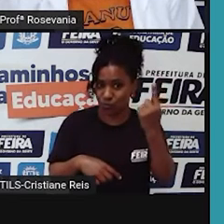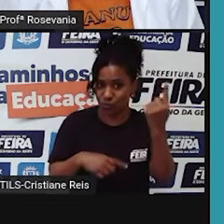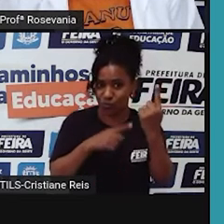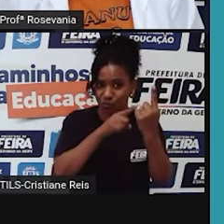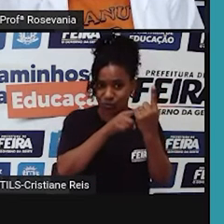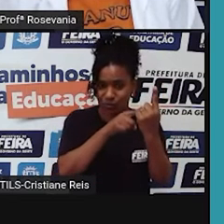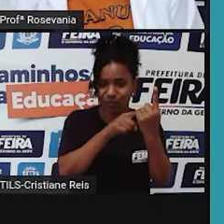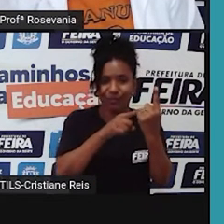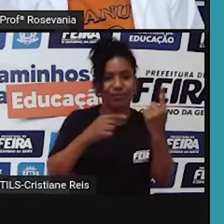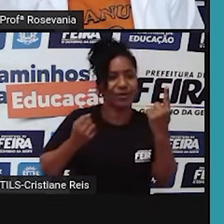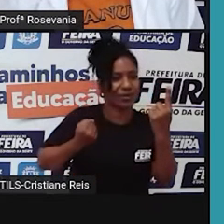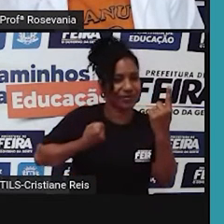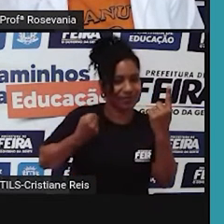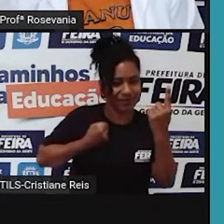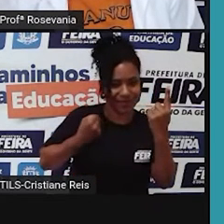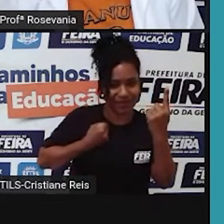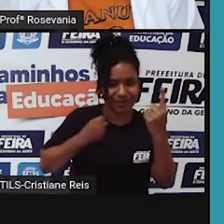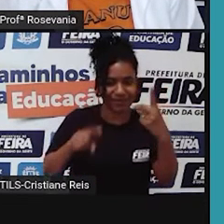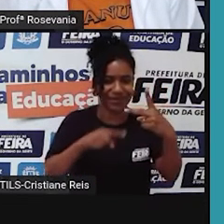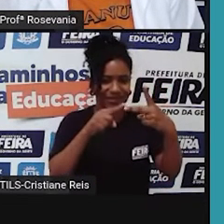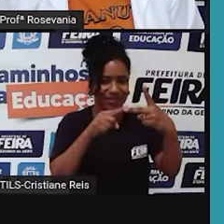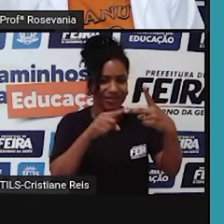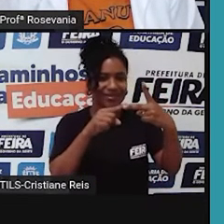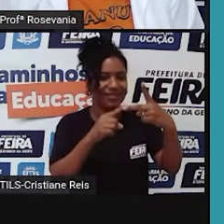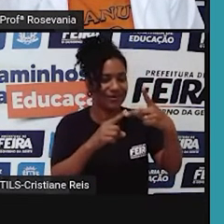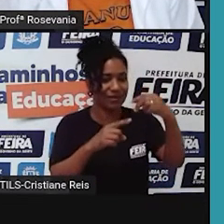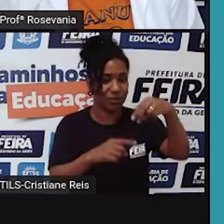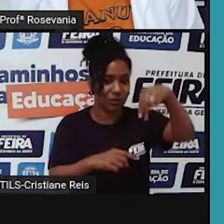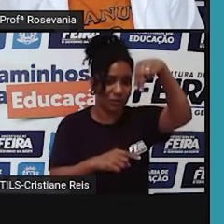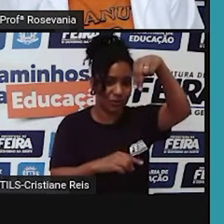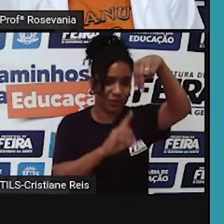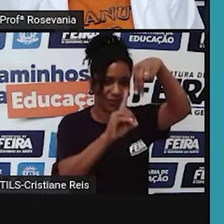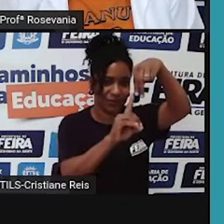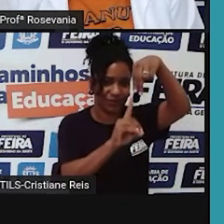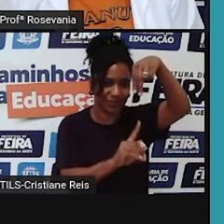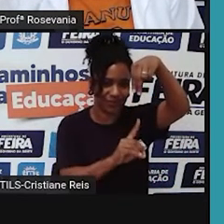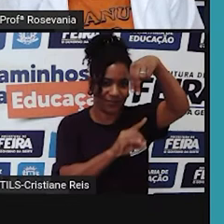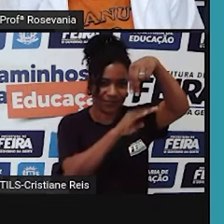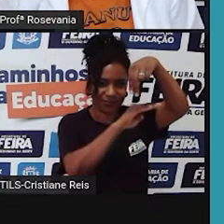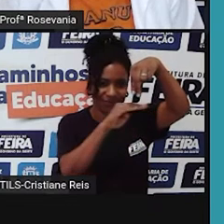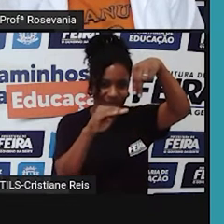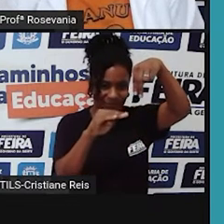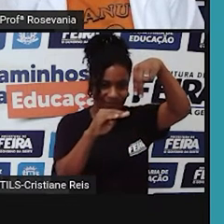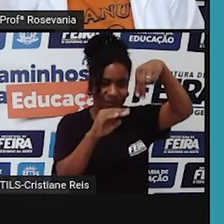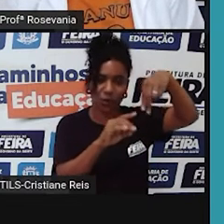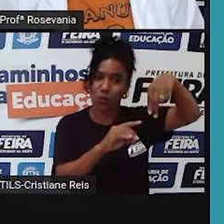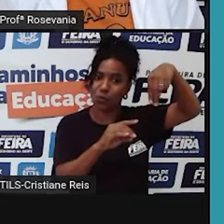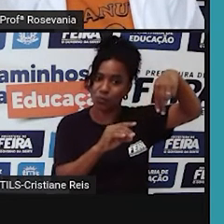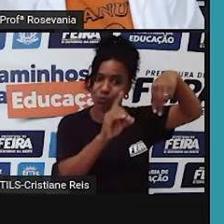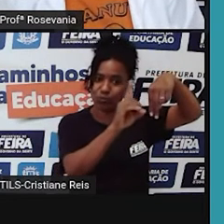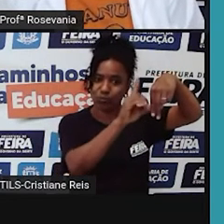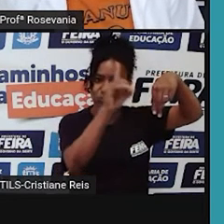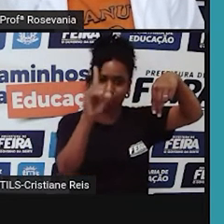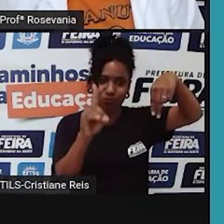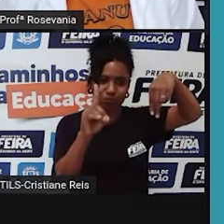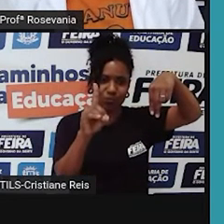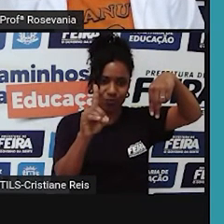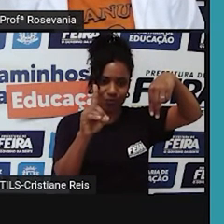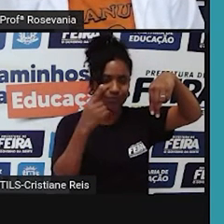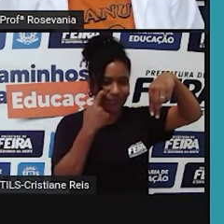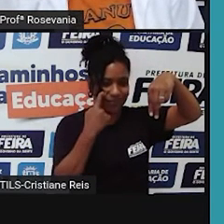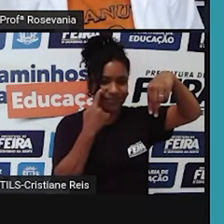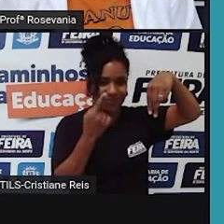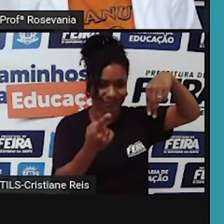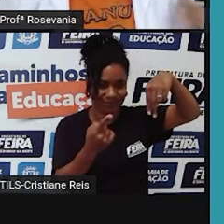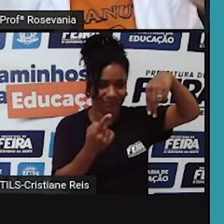primeiro número aqui, e o denominador. Então, numerador, área do mapa, do papel. E o